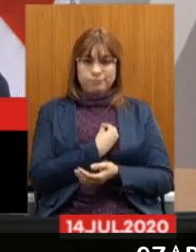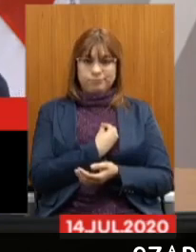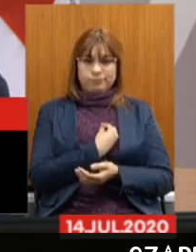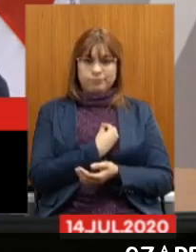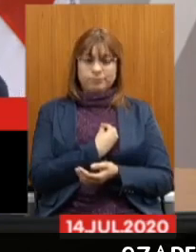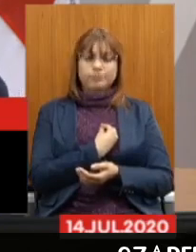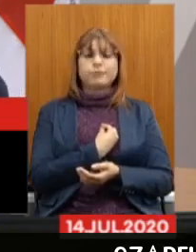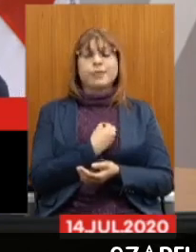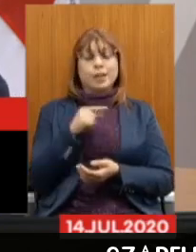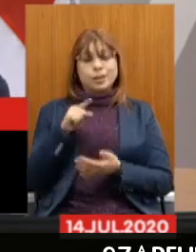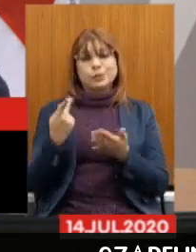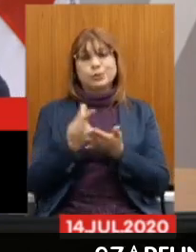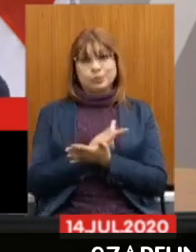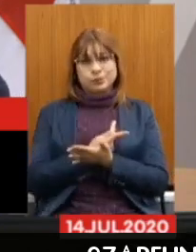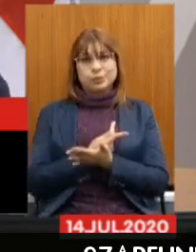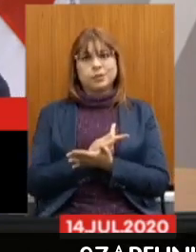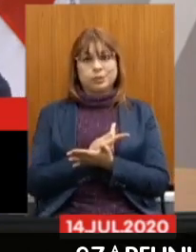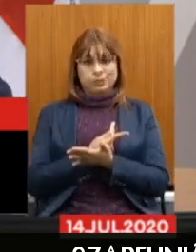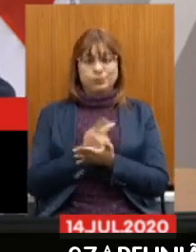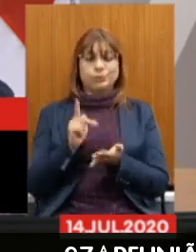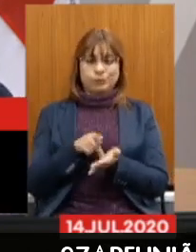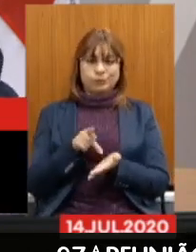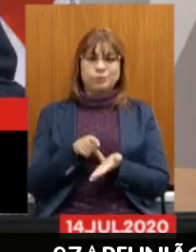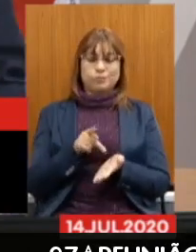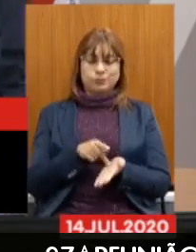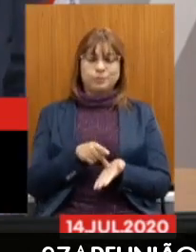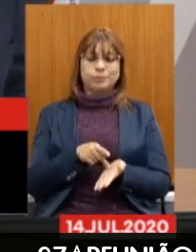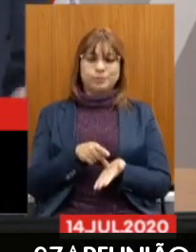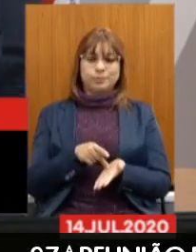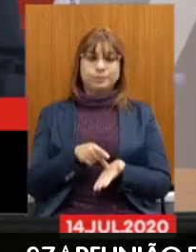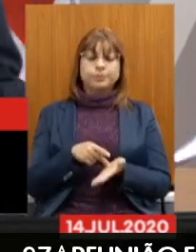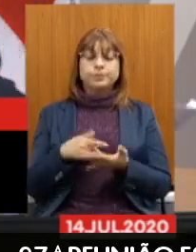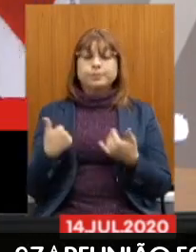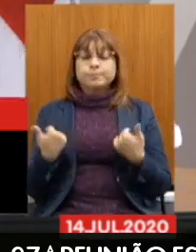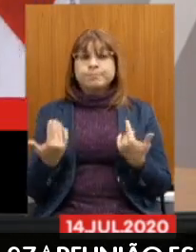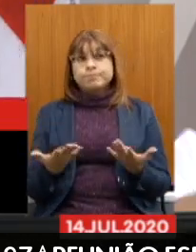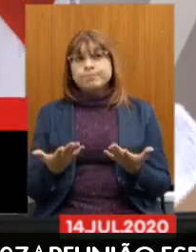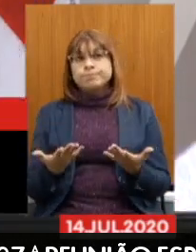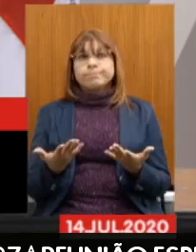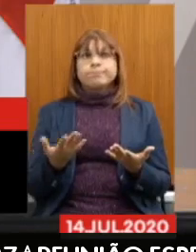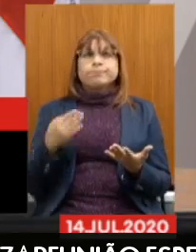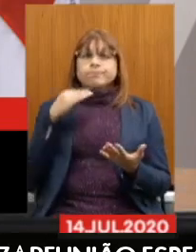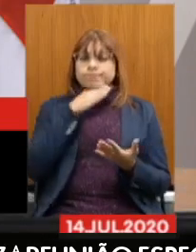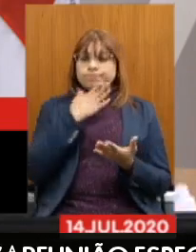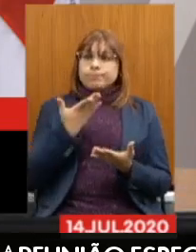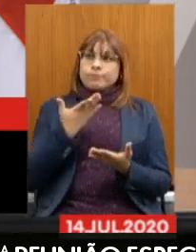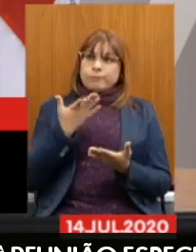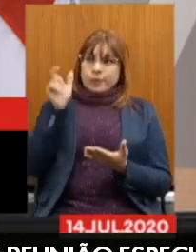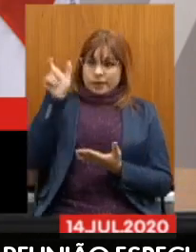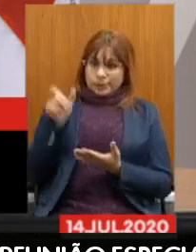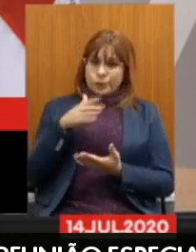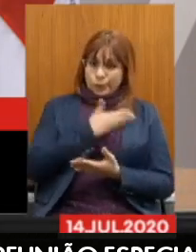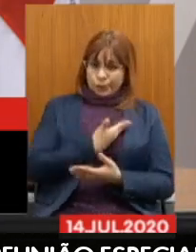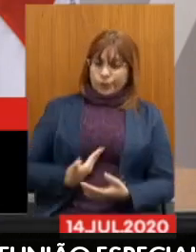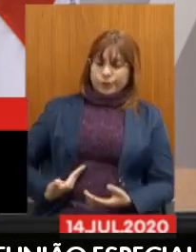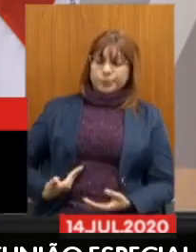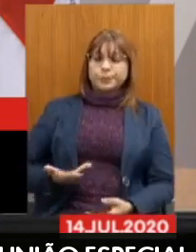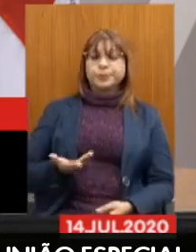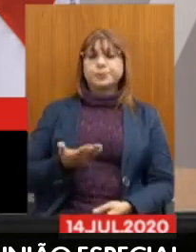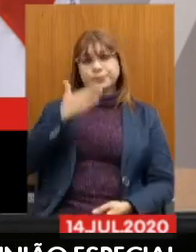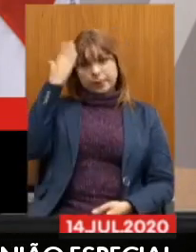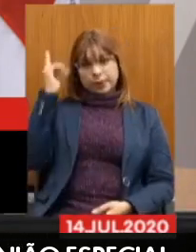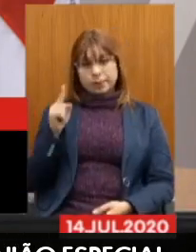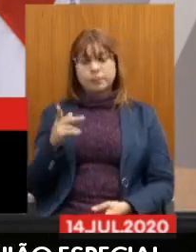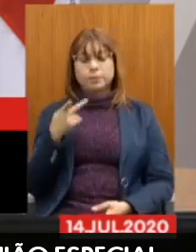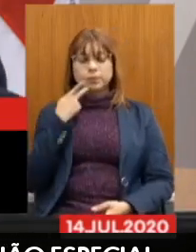Essa que é a realidade crua e nua. Então, quando a gente vê o nosso governador dizer que